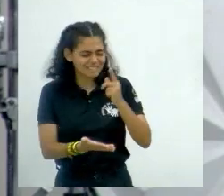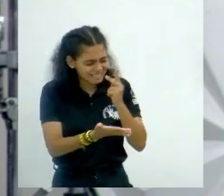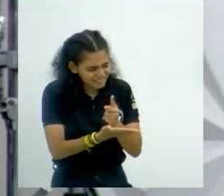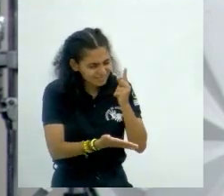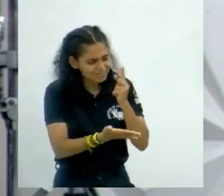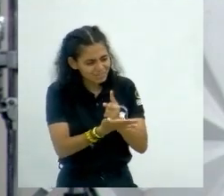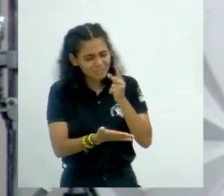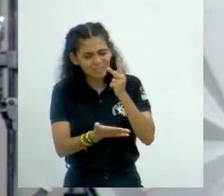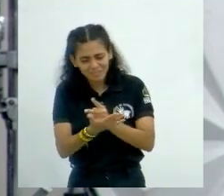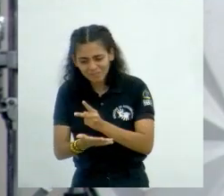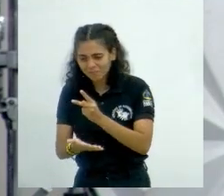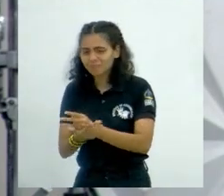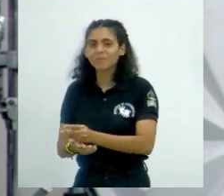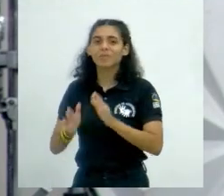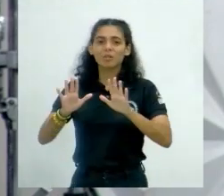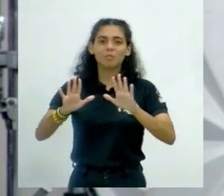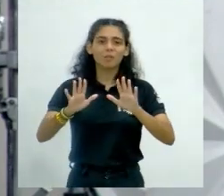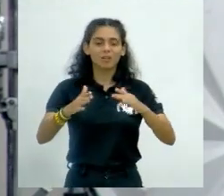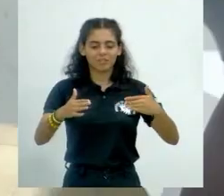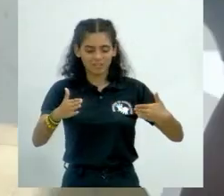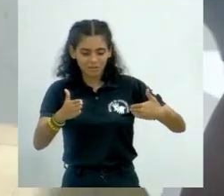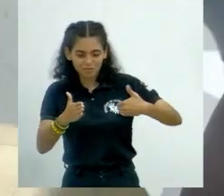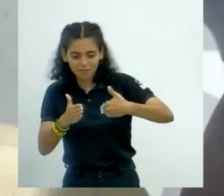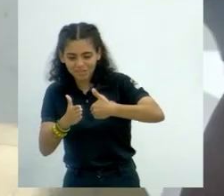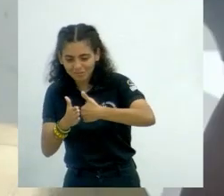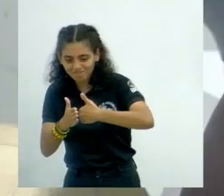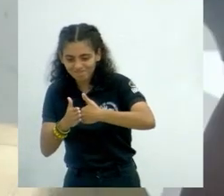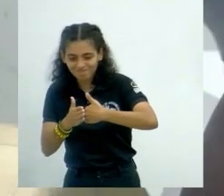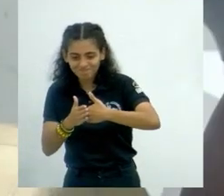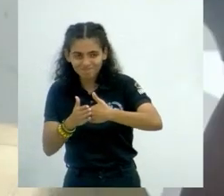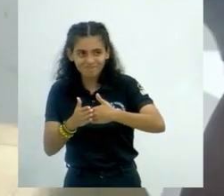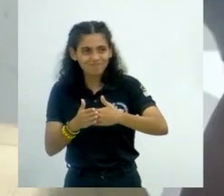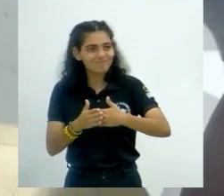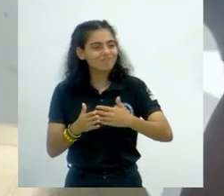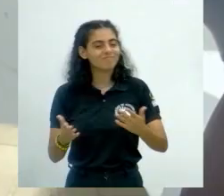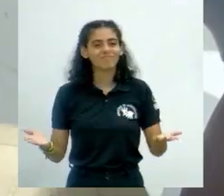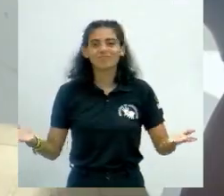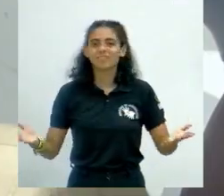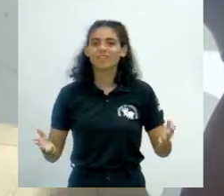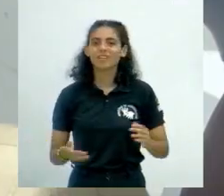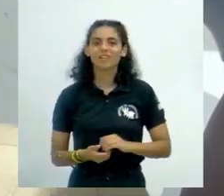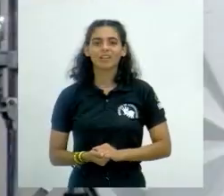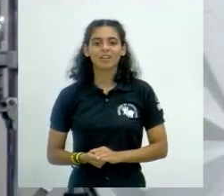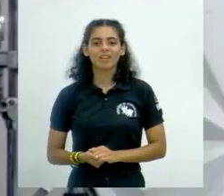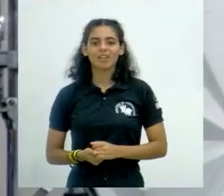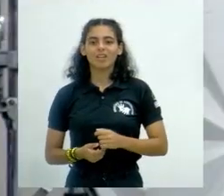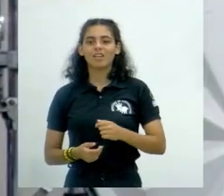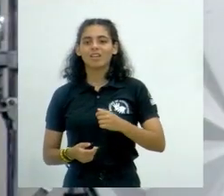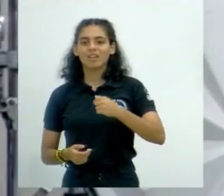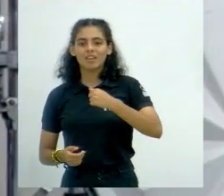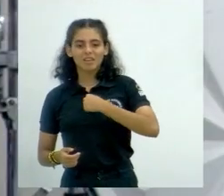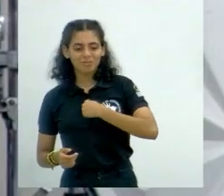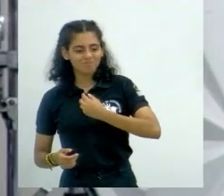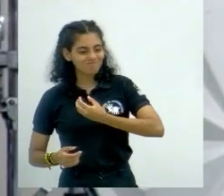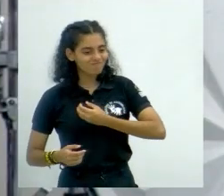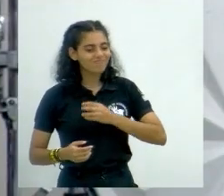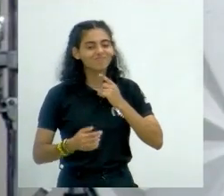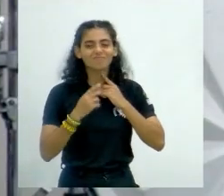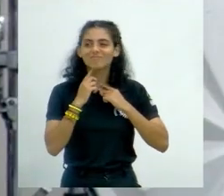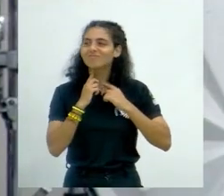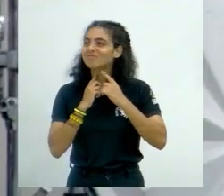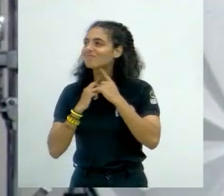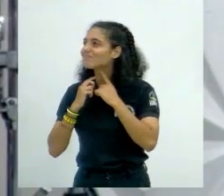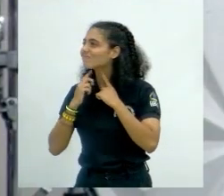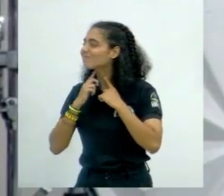poder aproveitar? Foi como correr atrás do vento. Por quê? Porque eu busquei a sabedoria aos meus